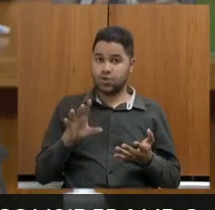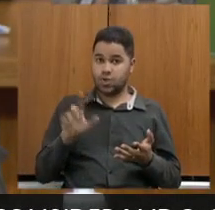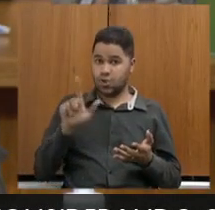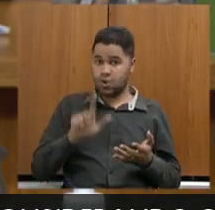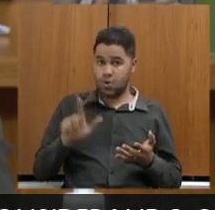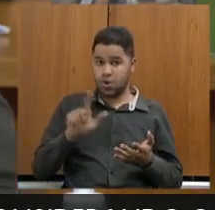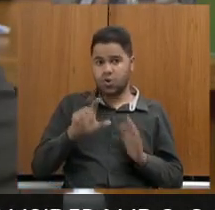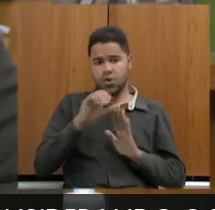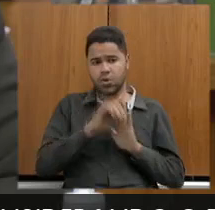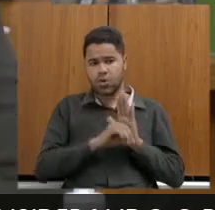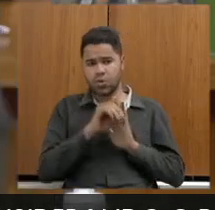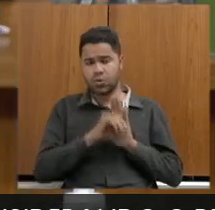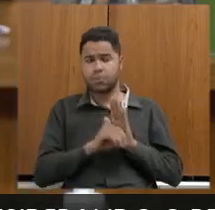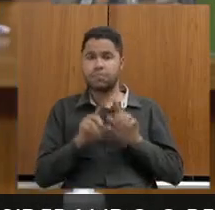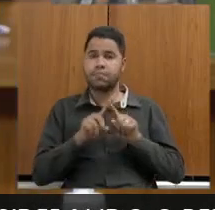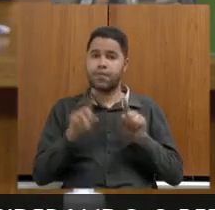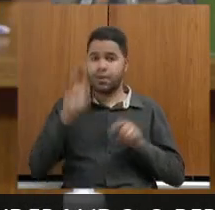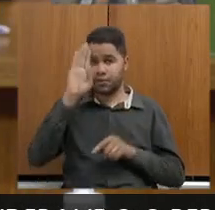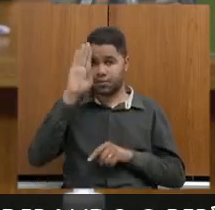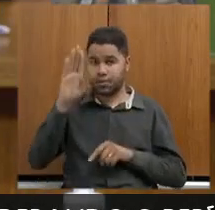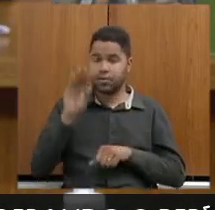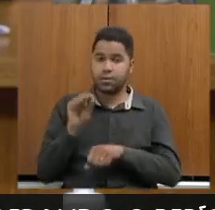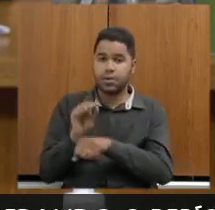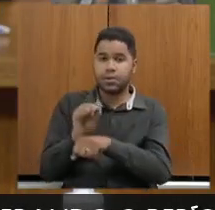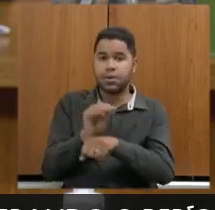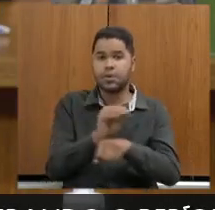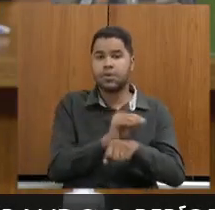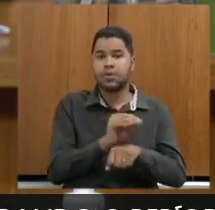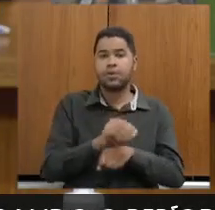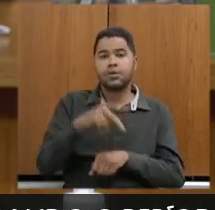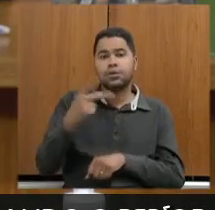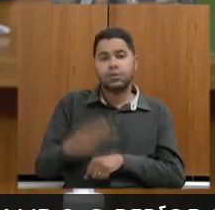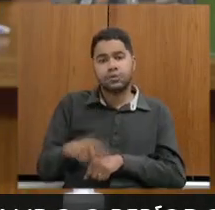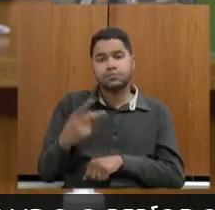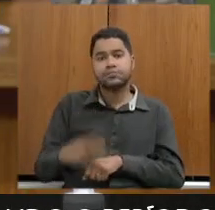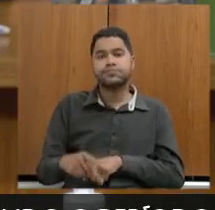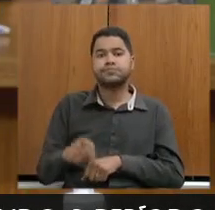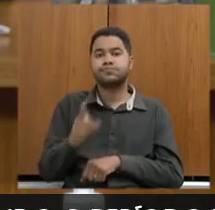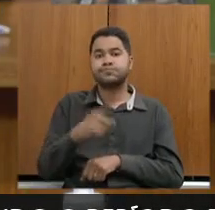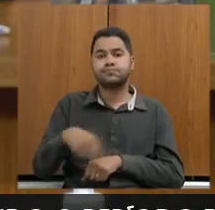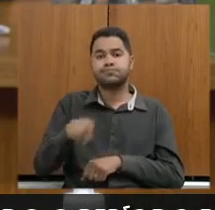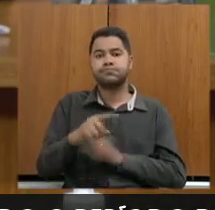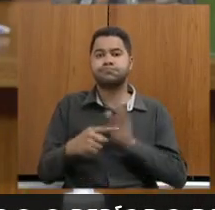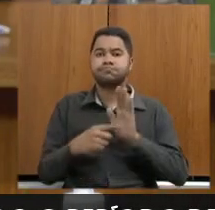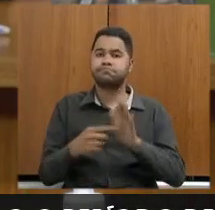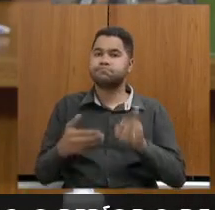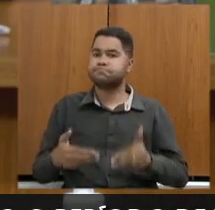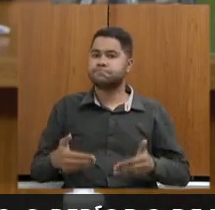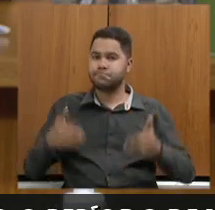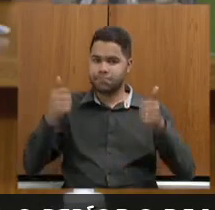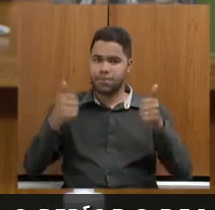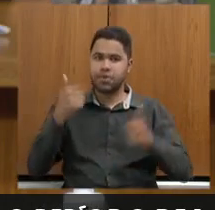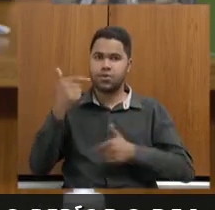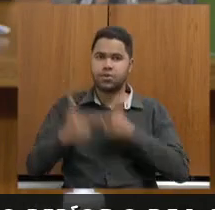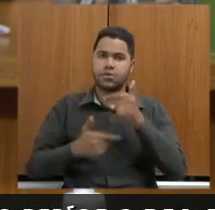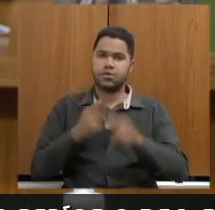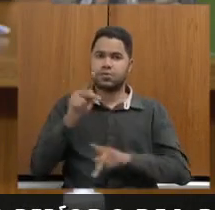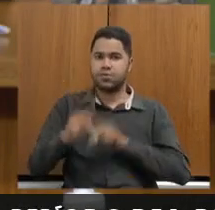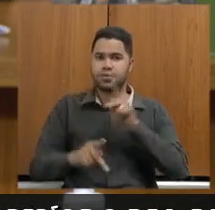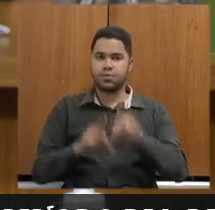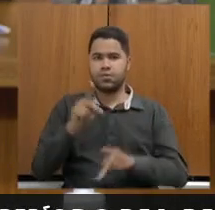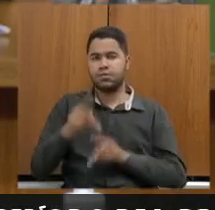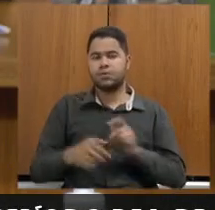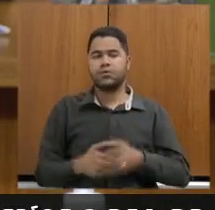parte logística orçamentária mas sobretudo cuidando do nosso Bombeiro Militar para que ele possa prestar um melhor serviço à